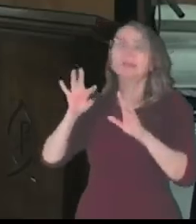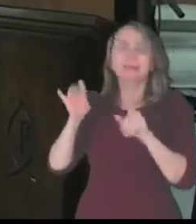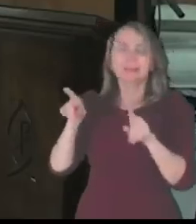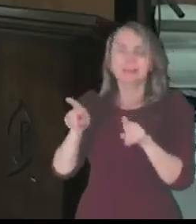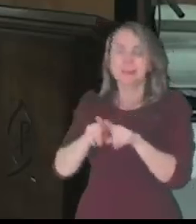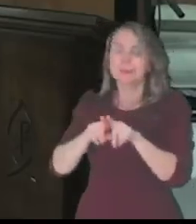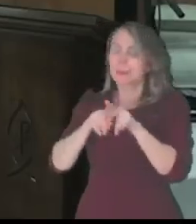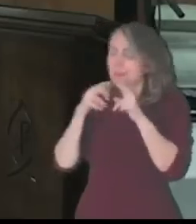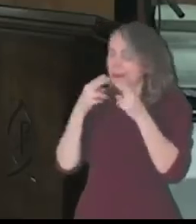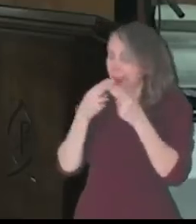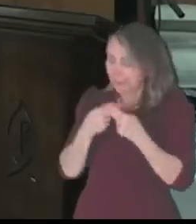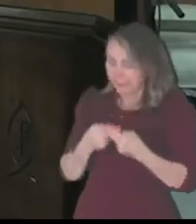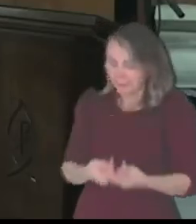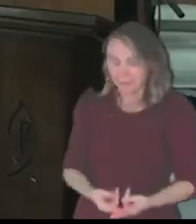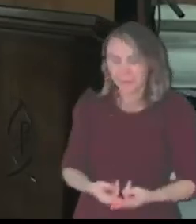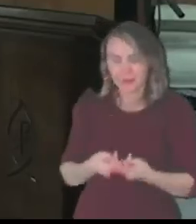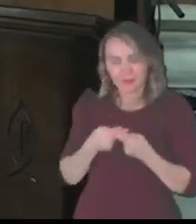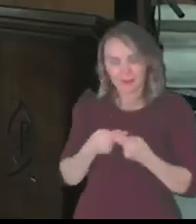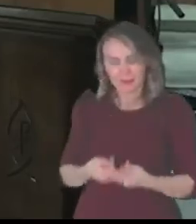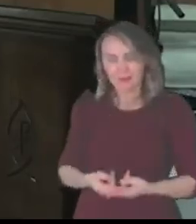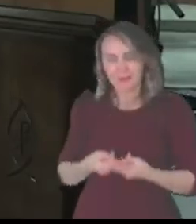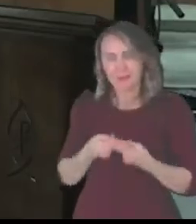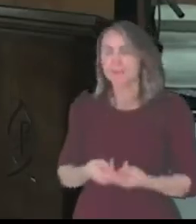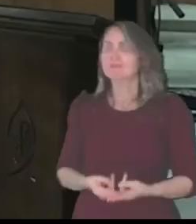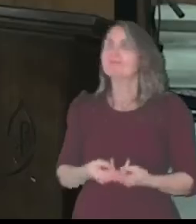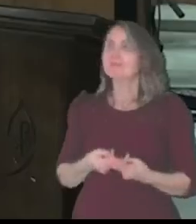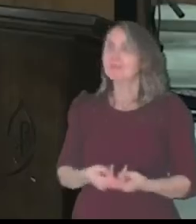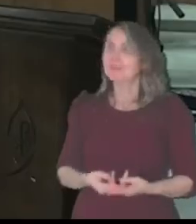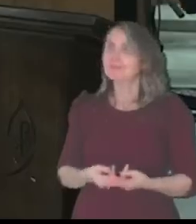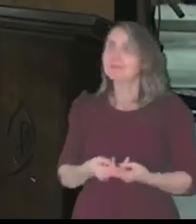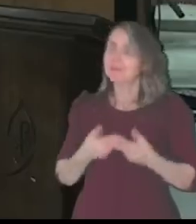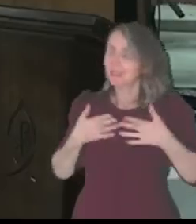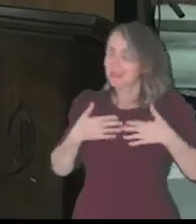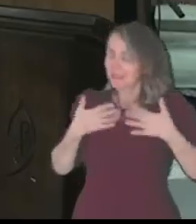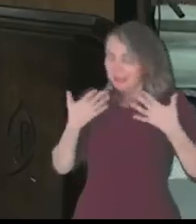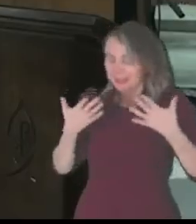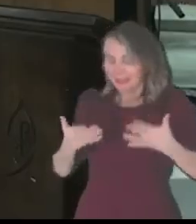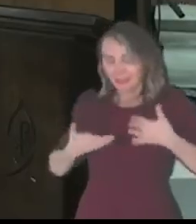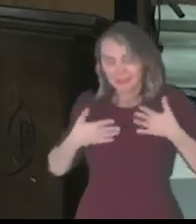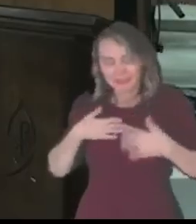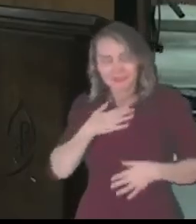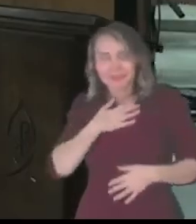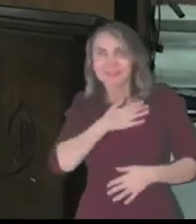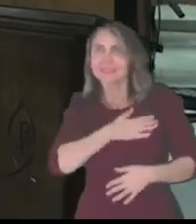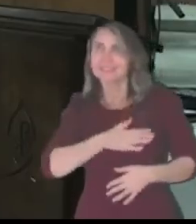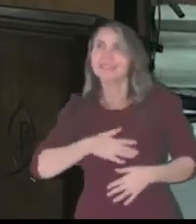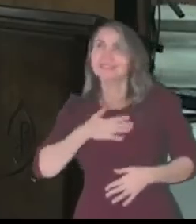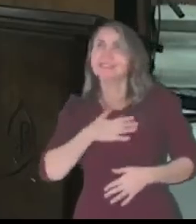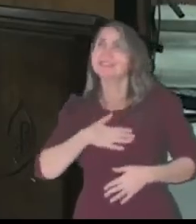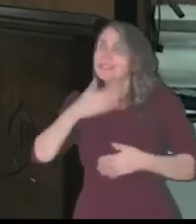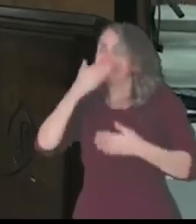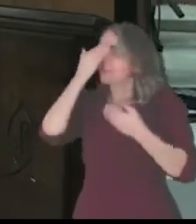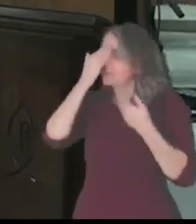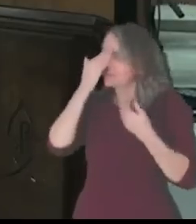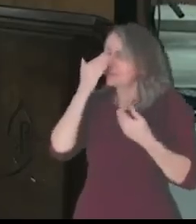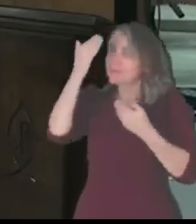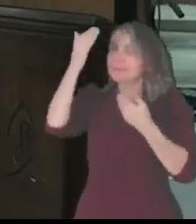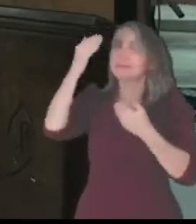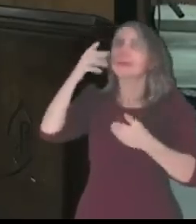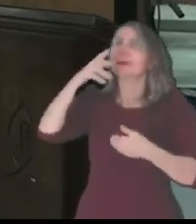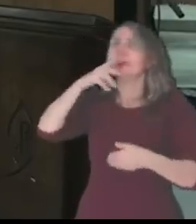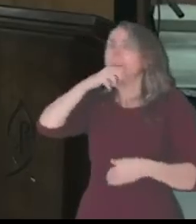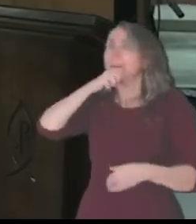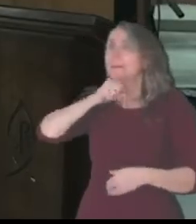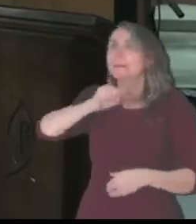paciência e longanimidade com gozo dando graças ao pai que